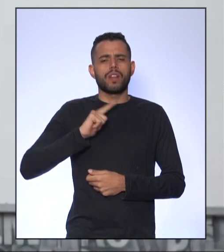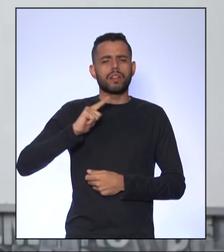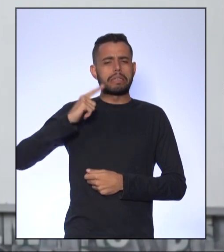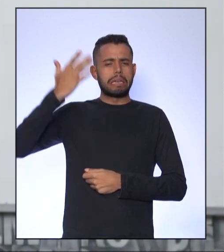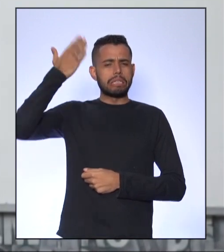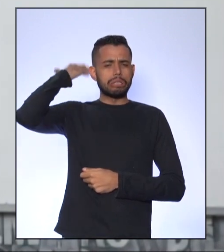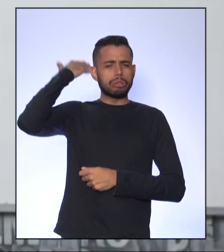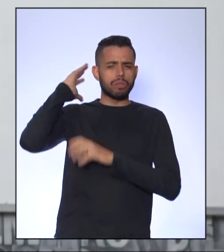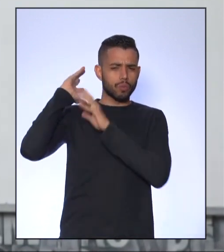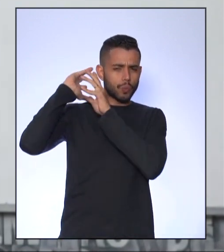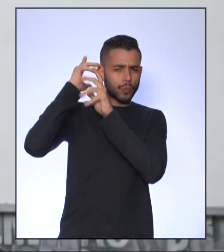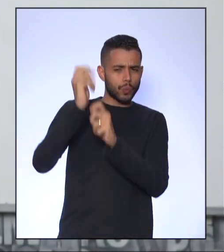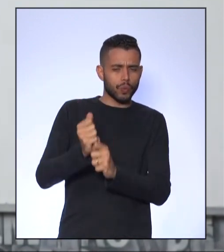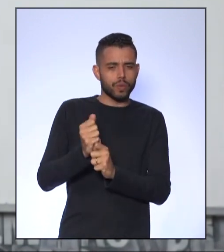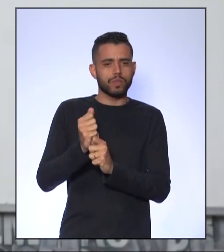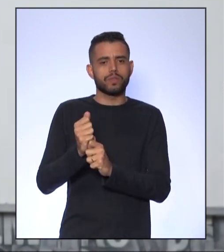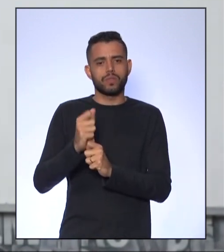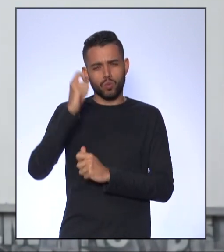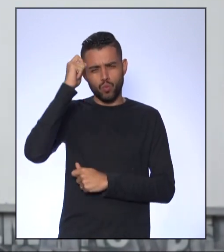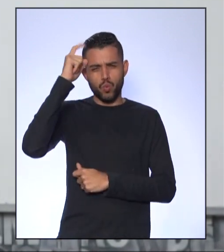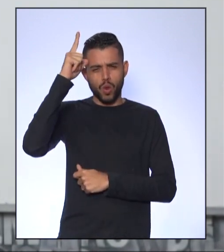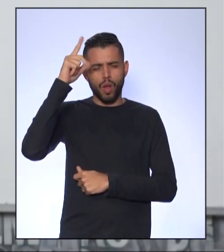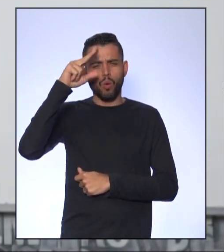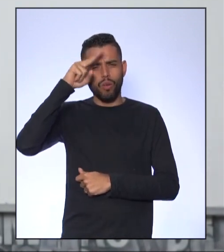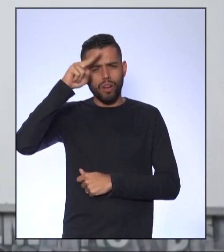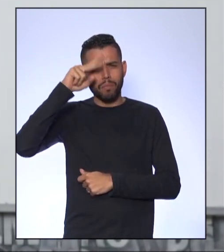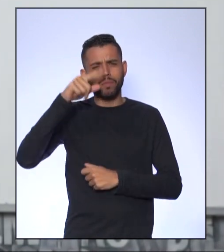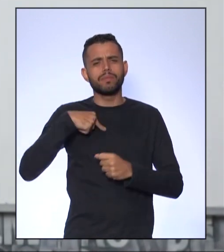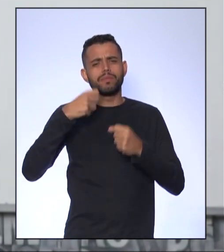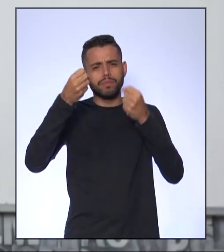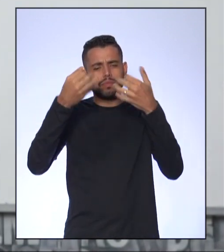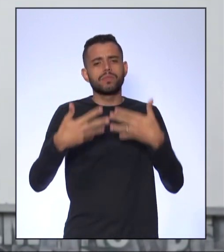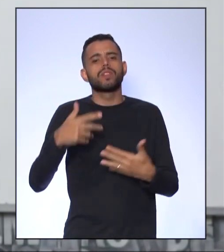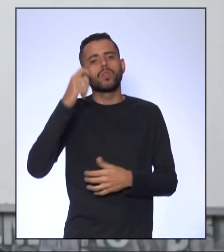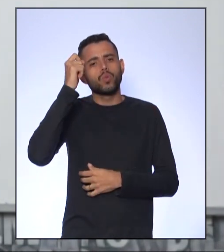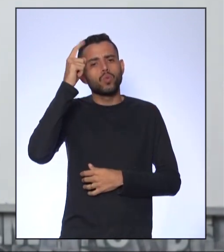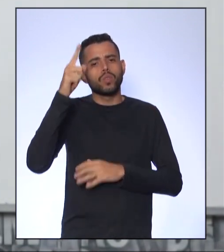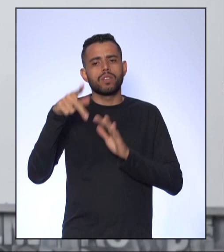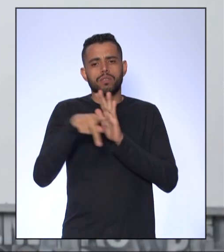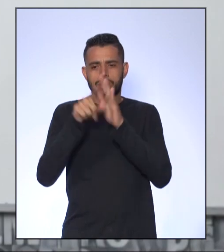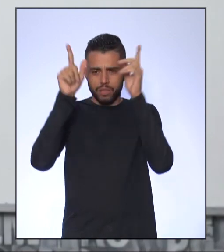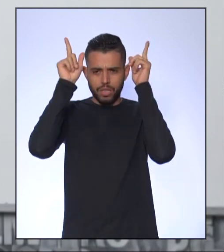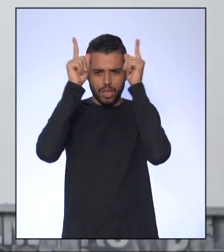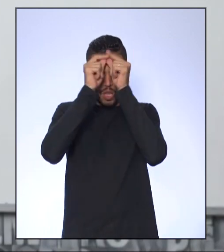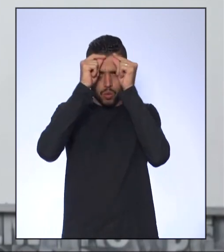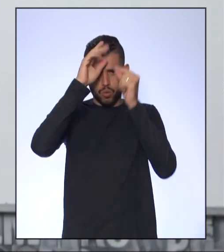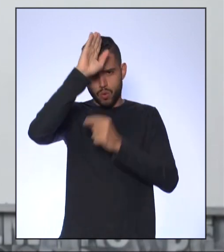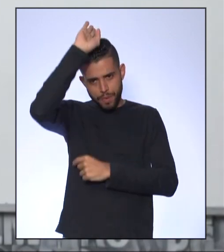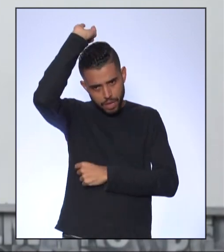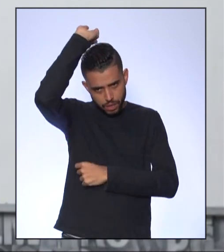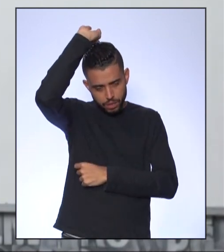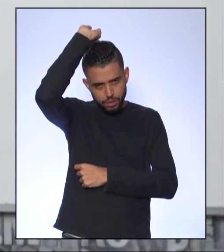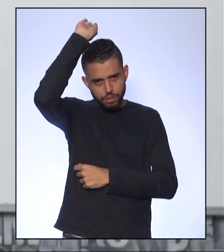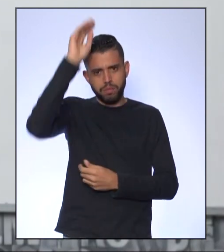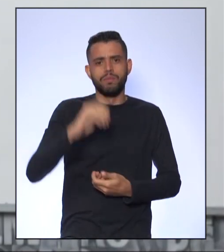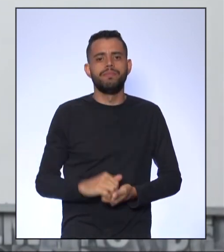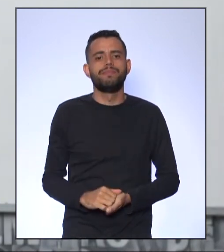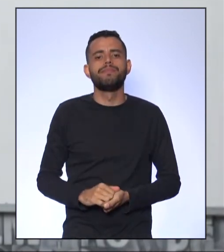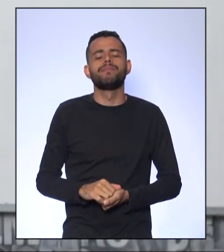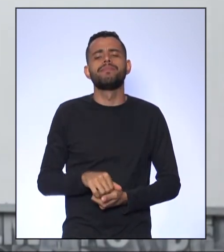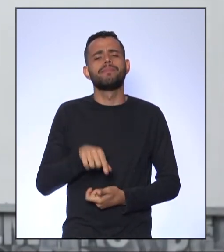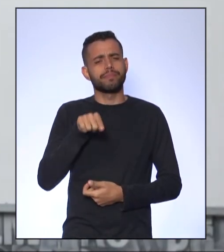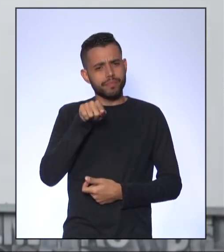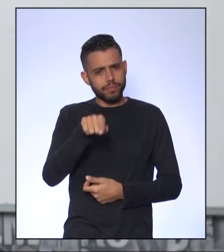antiguidade. Lembra que eu falei da cultura greco-romana? É isso